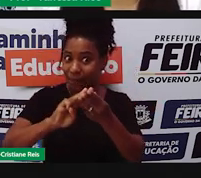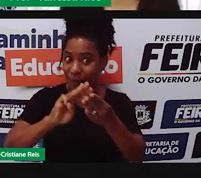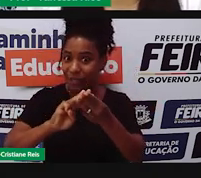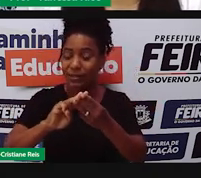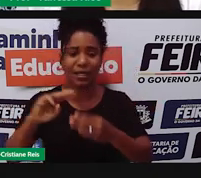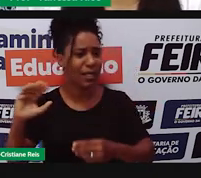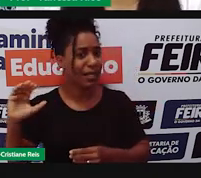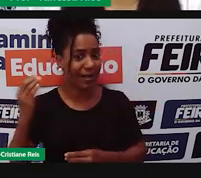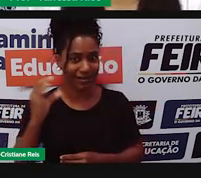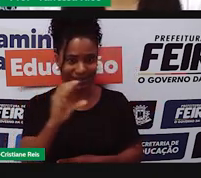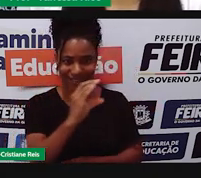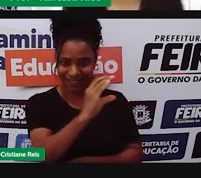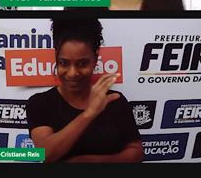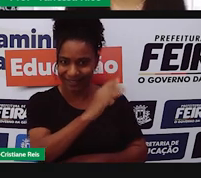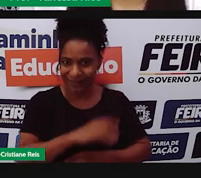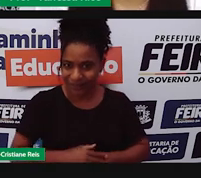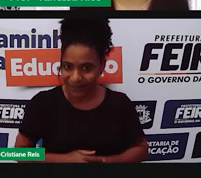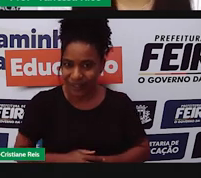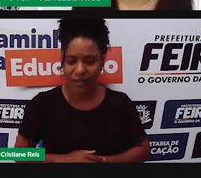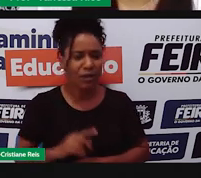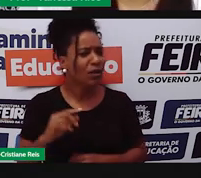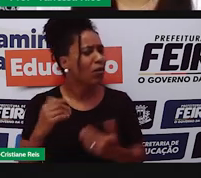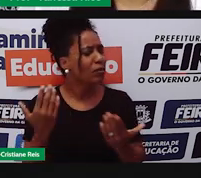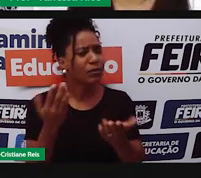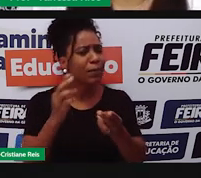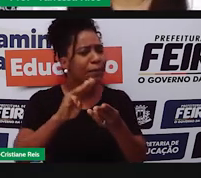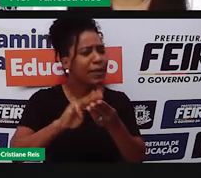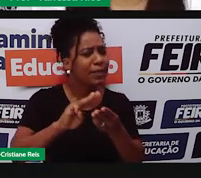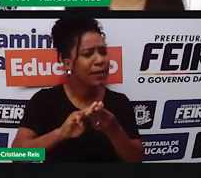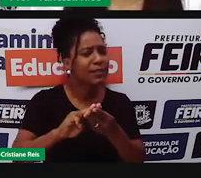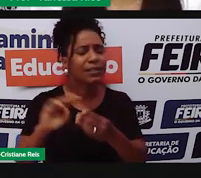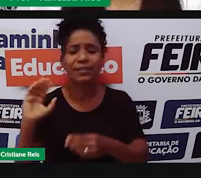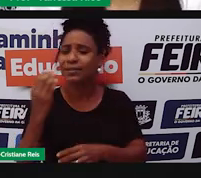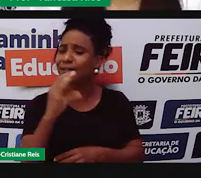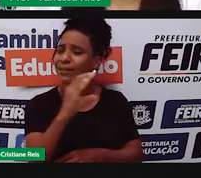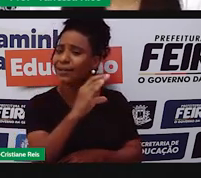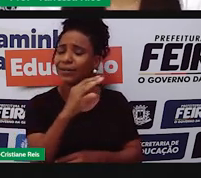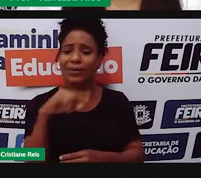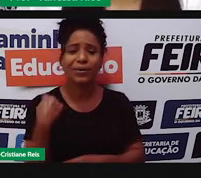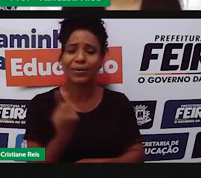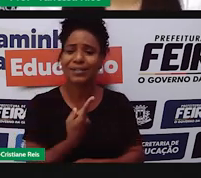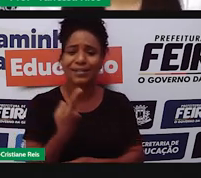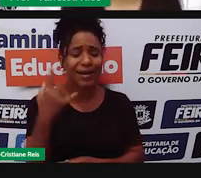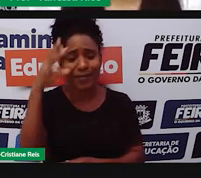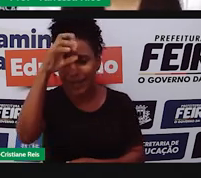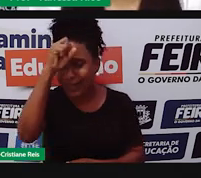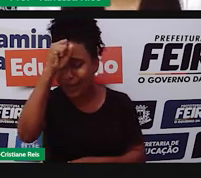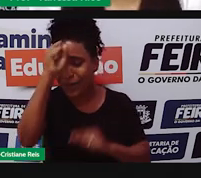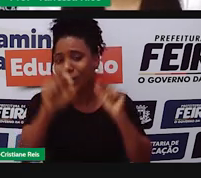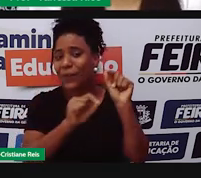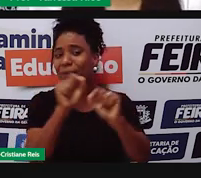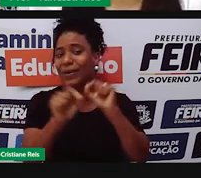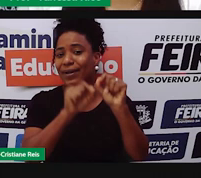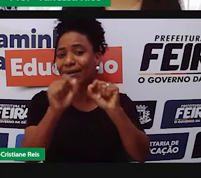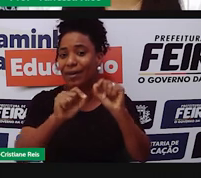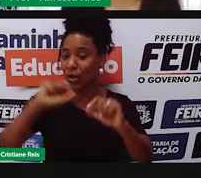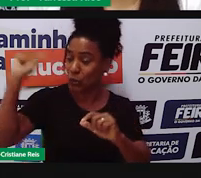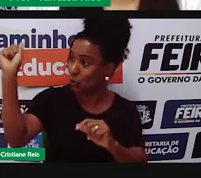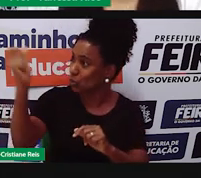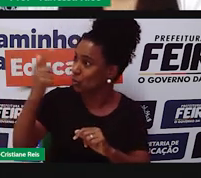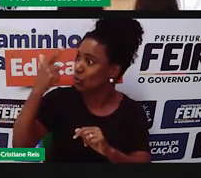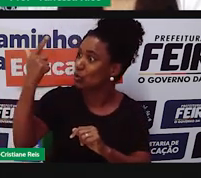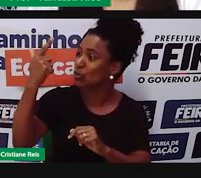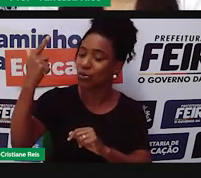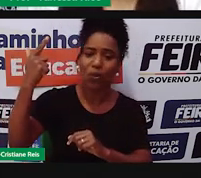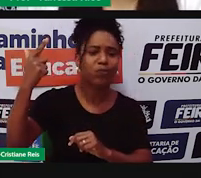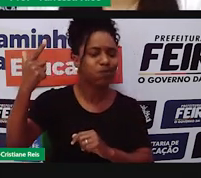E aí, nessa aula de matemática e ciências naturais, nós vamos estudar sobre a importância do